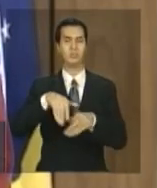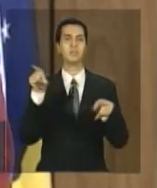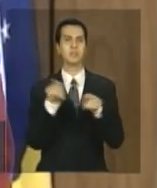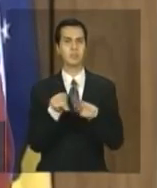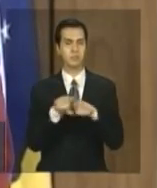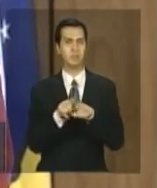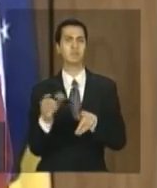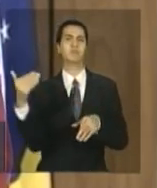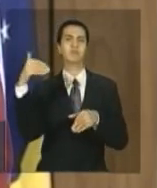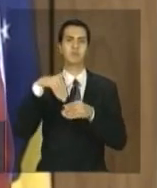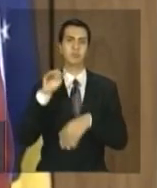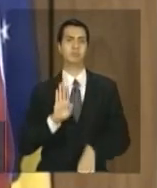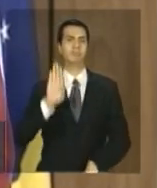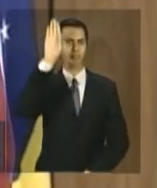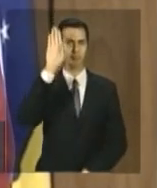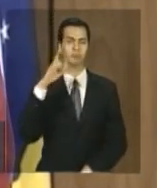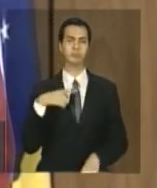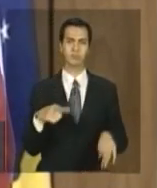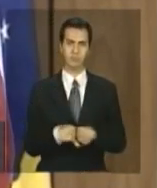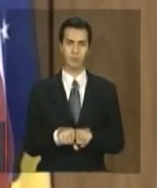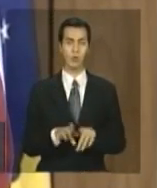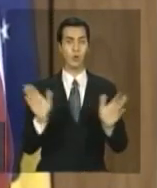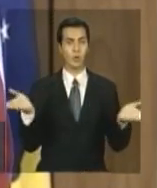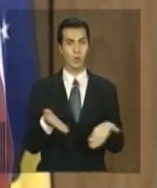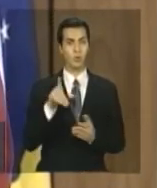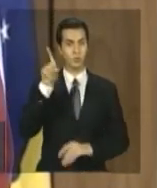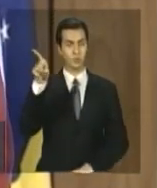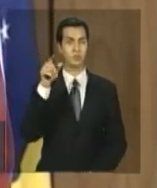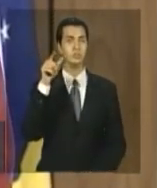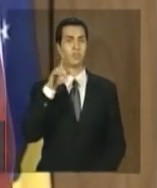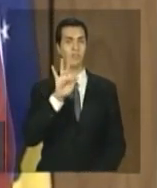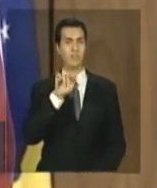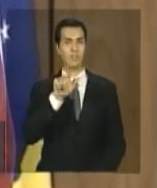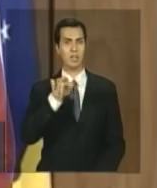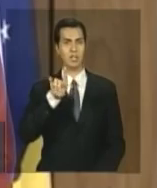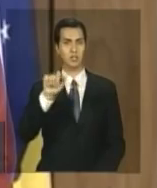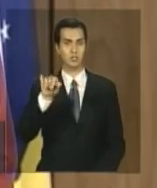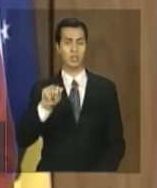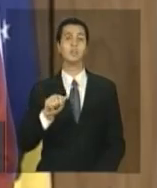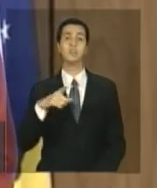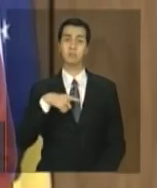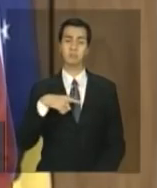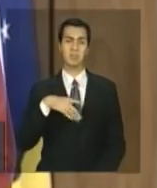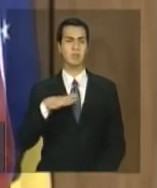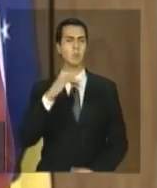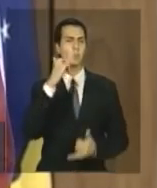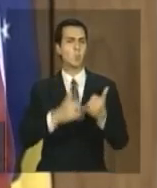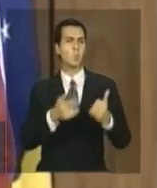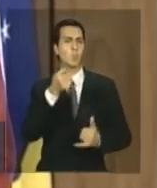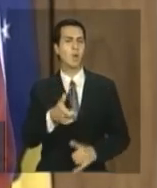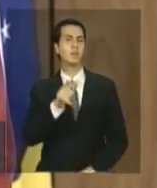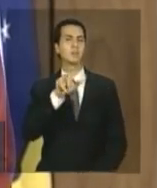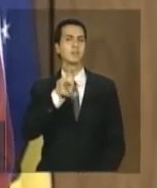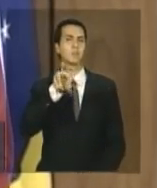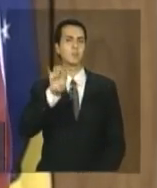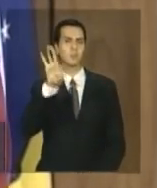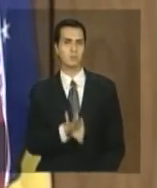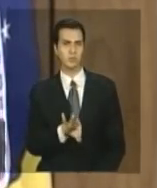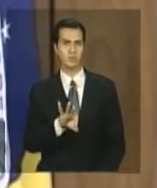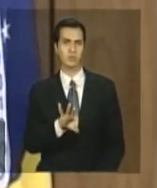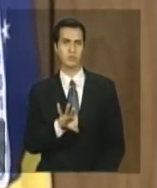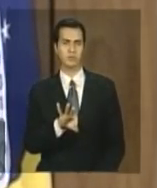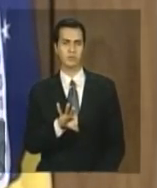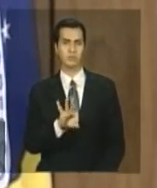votadas. Hoje, ocupam quase metade das cadeiras do parlamento de seu país. No